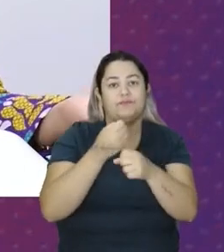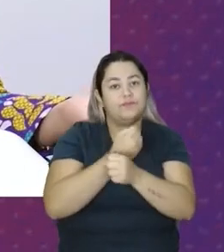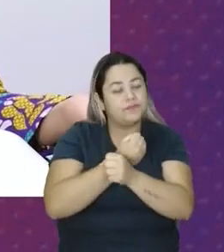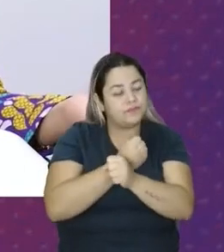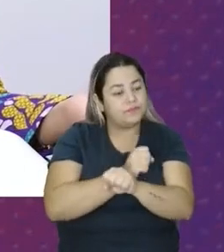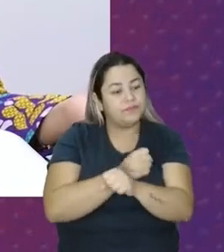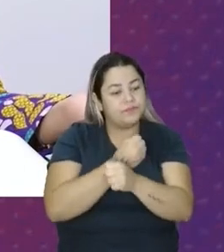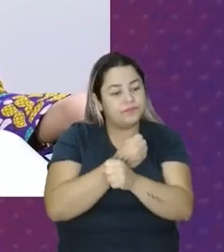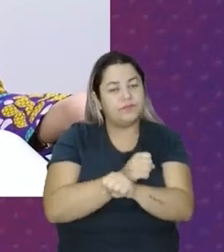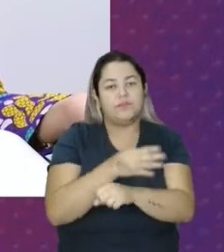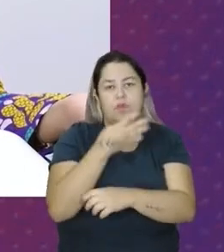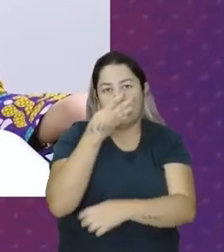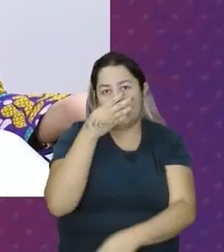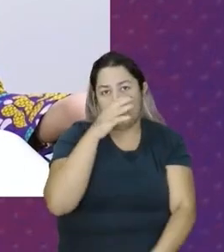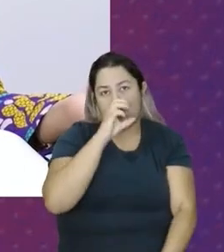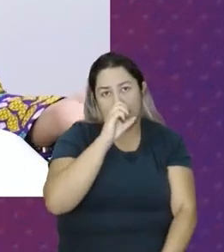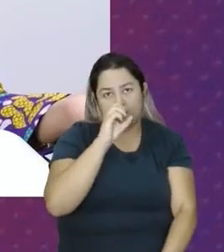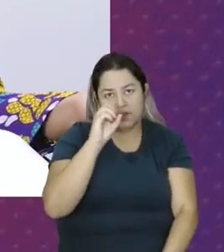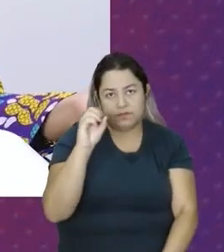mas escravizou quase